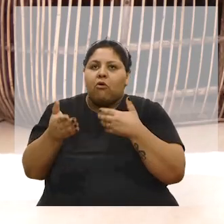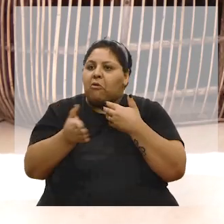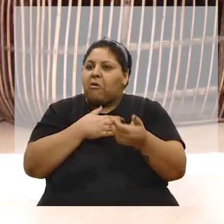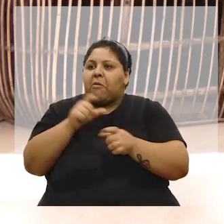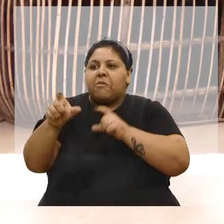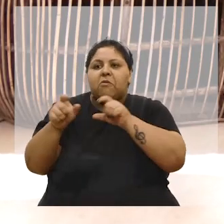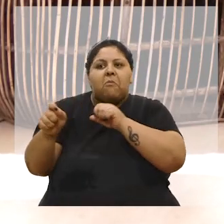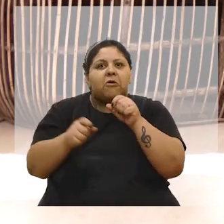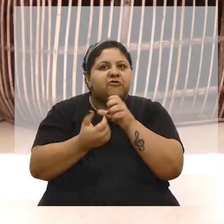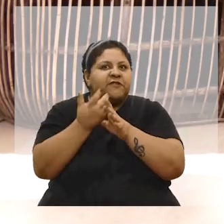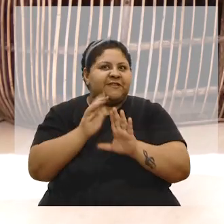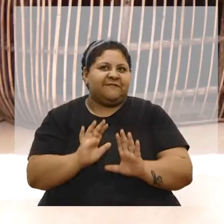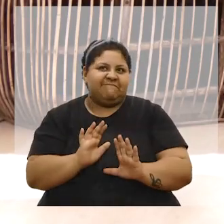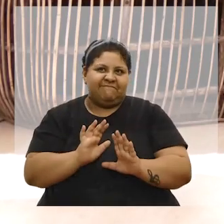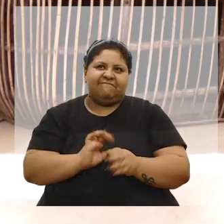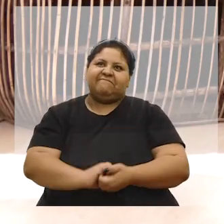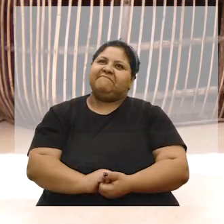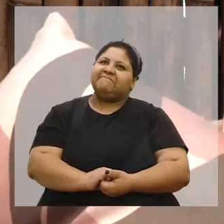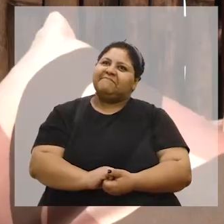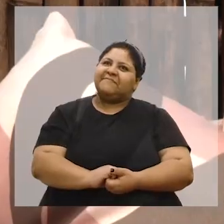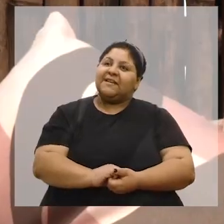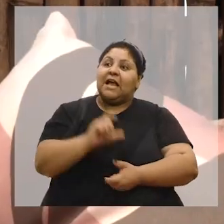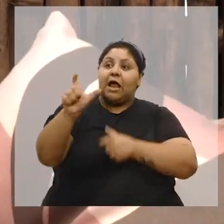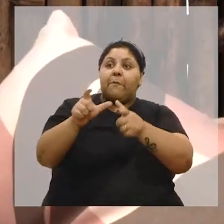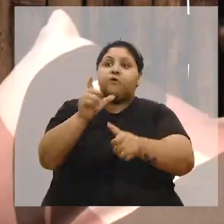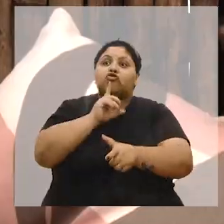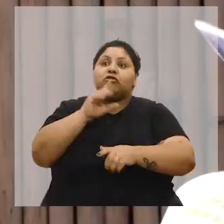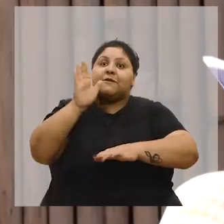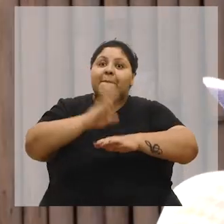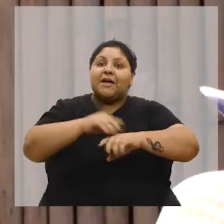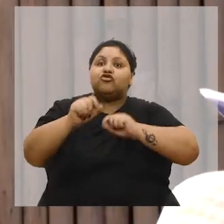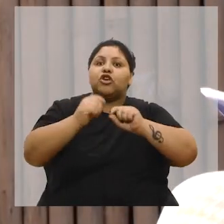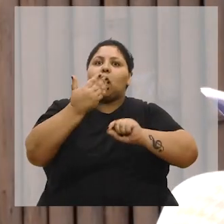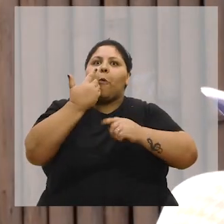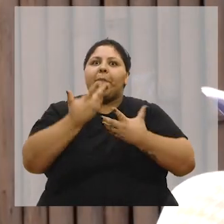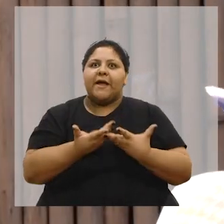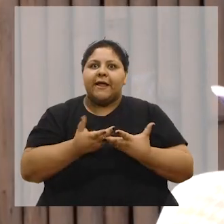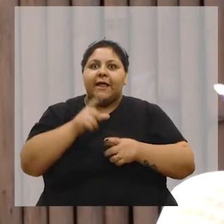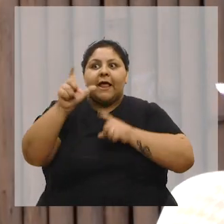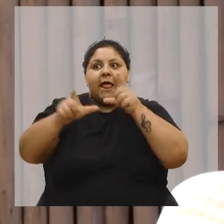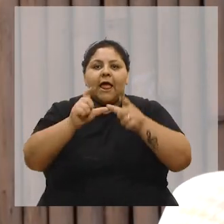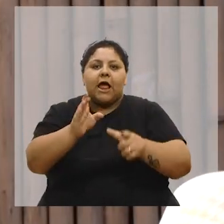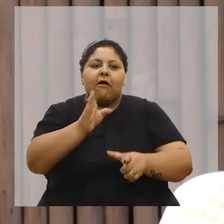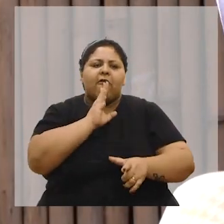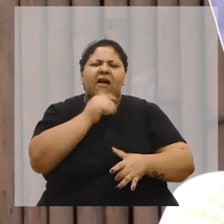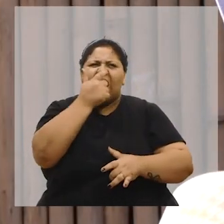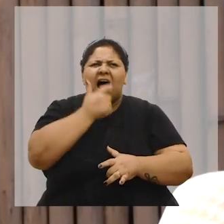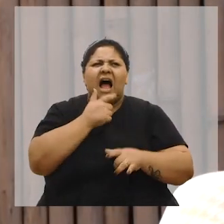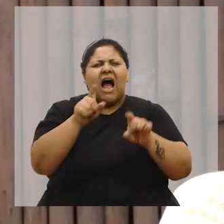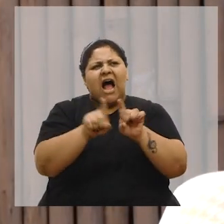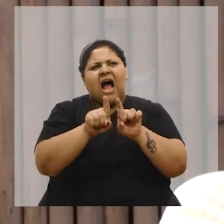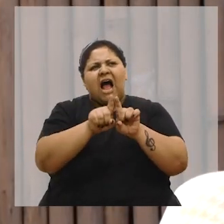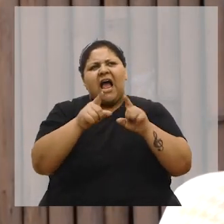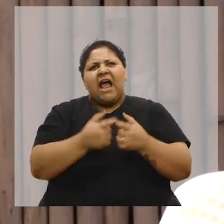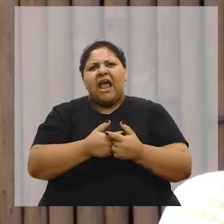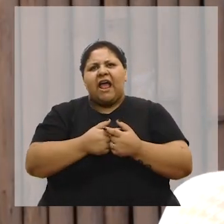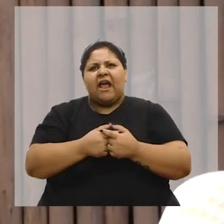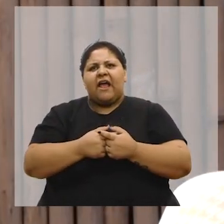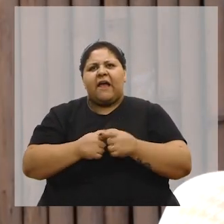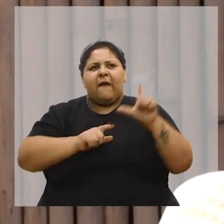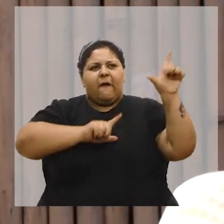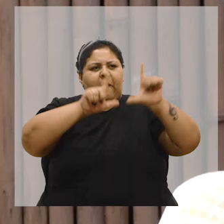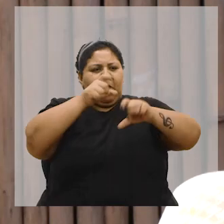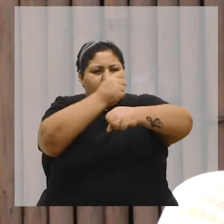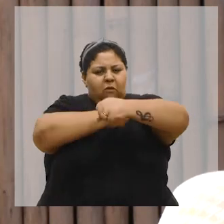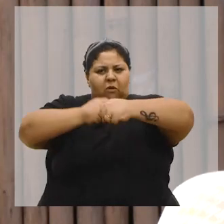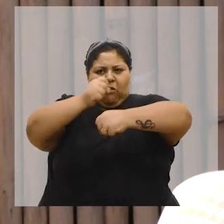e qualquer pessoa pode fazer, Sim. sabe? Então, as pessoas conhecem mais o que estão comendo, né? As pessoas conhecem mais, acho que isso também abre. Tanto o